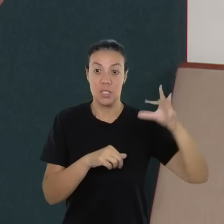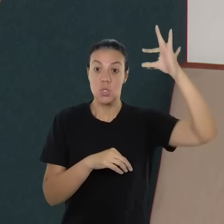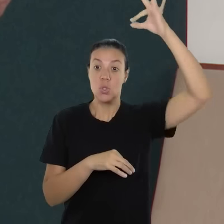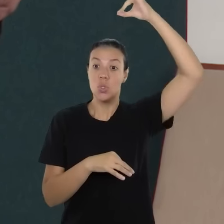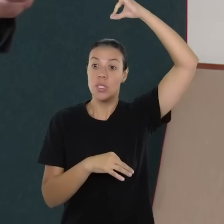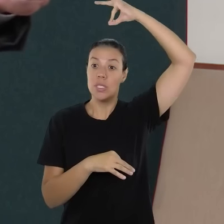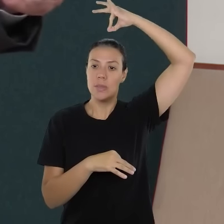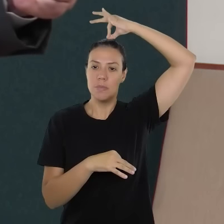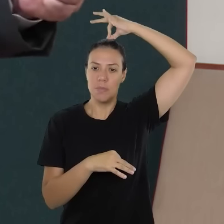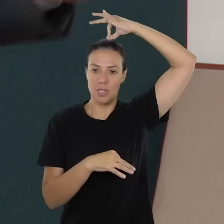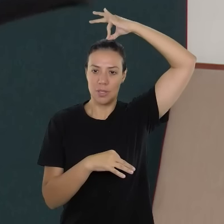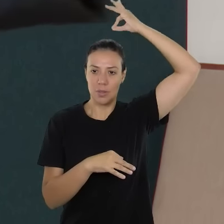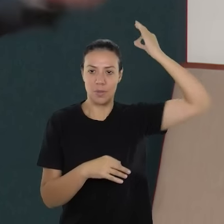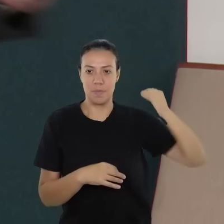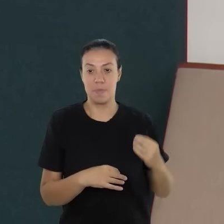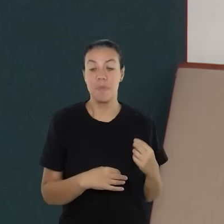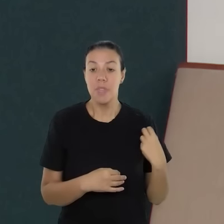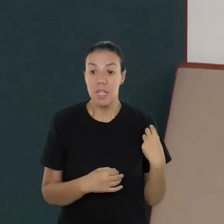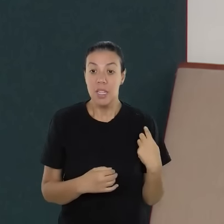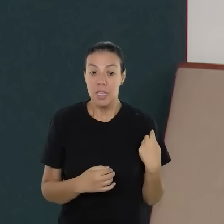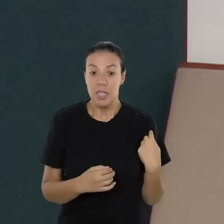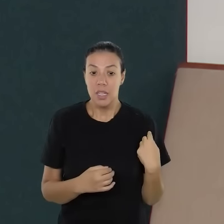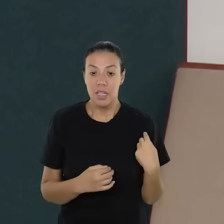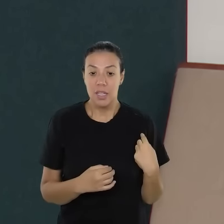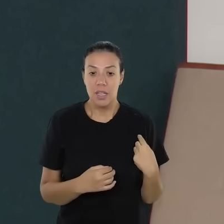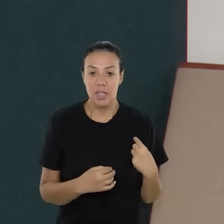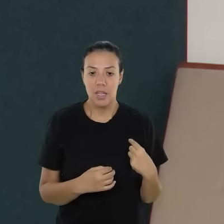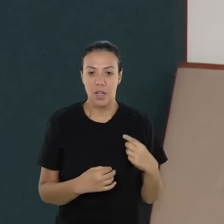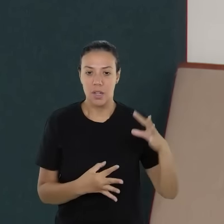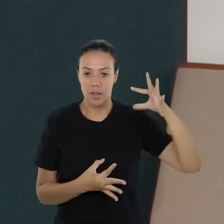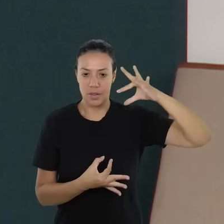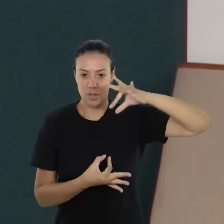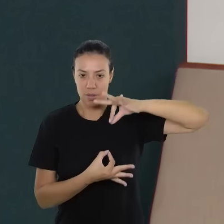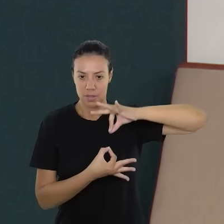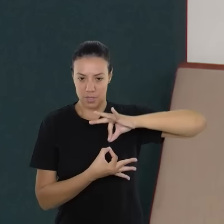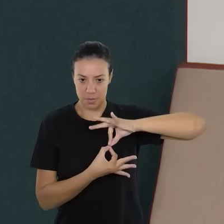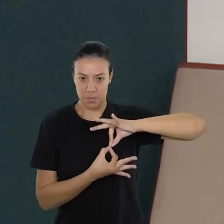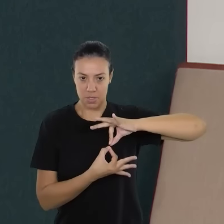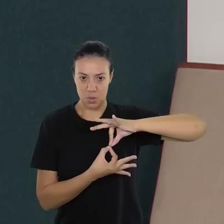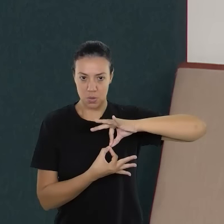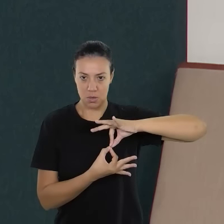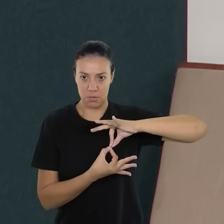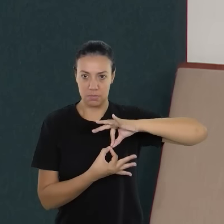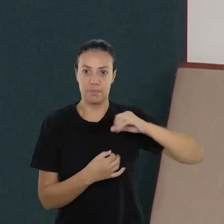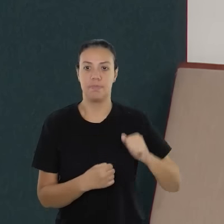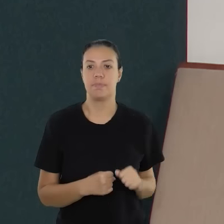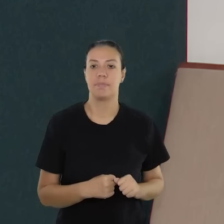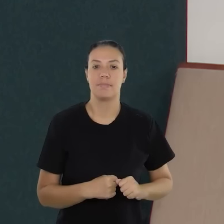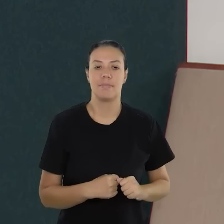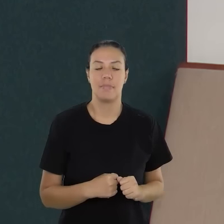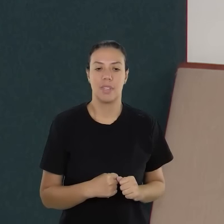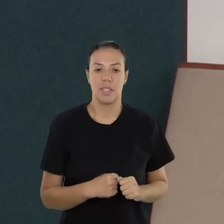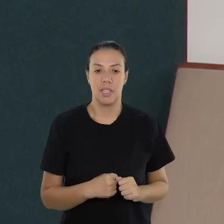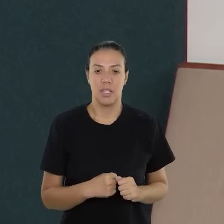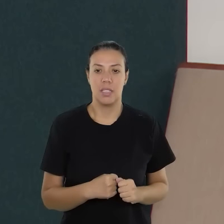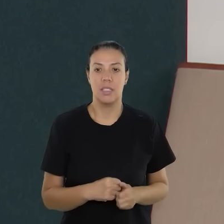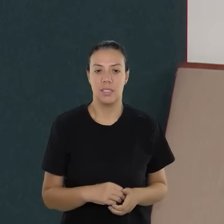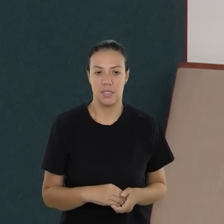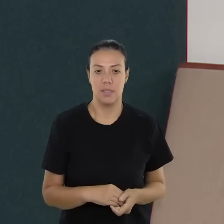nós podemos, em cima dessa promessa, orar e Deus mandar um avivamento espiritual. Amém?